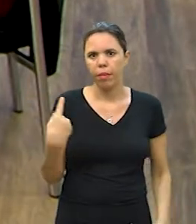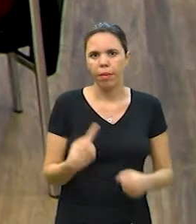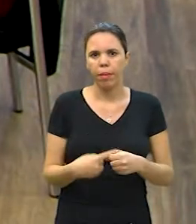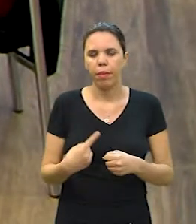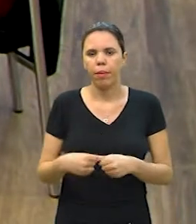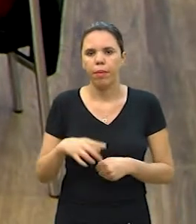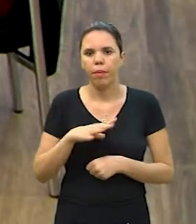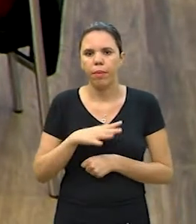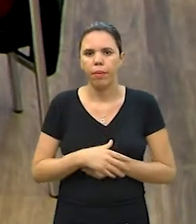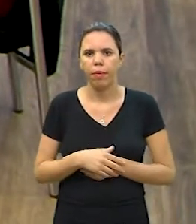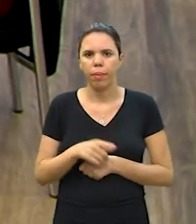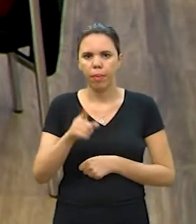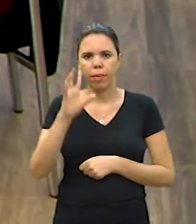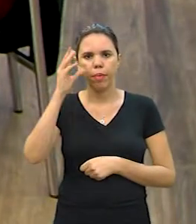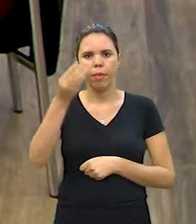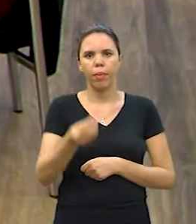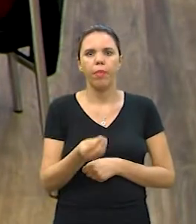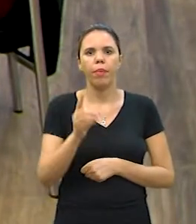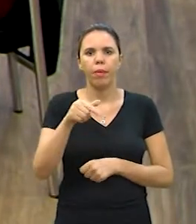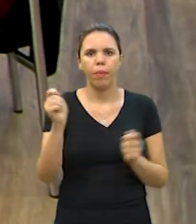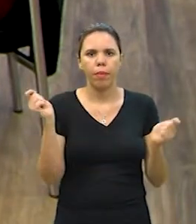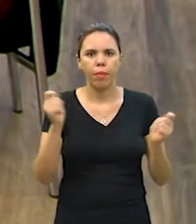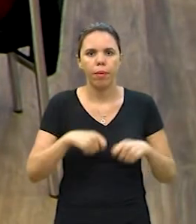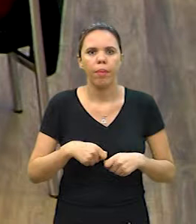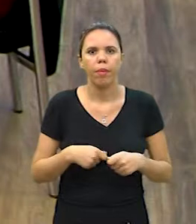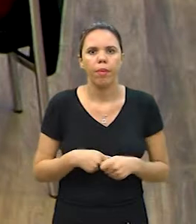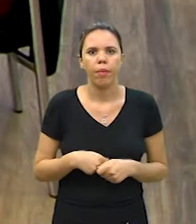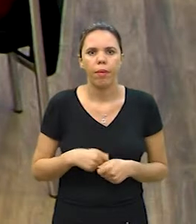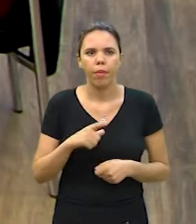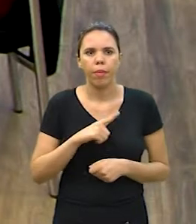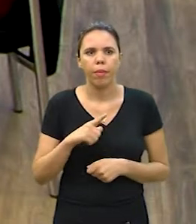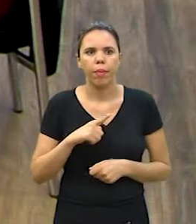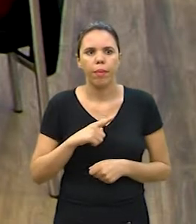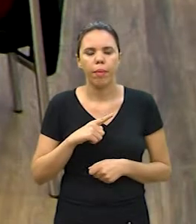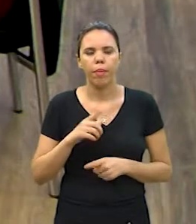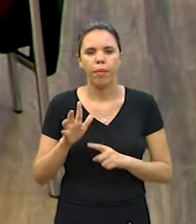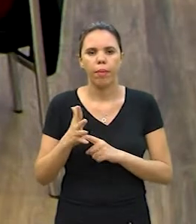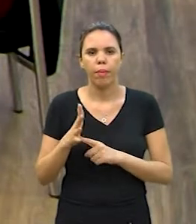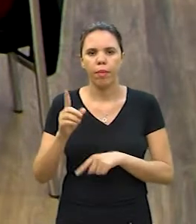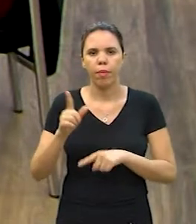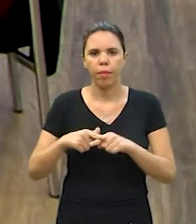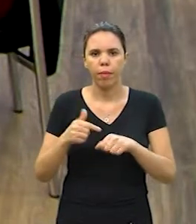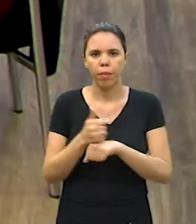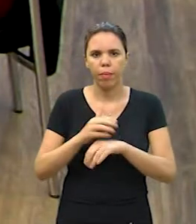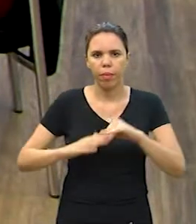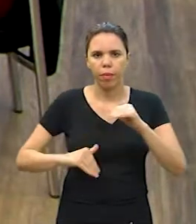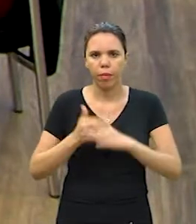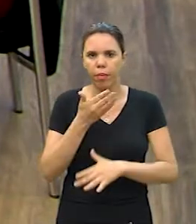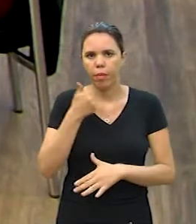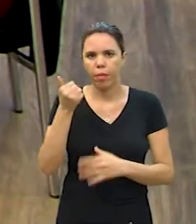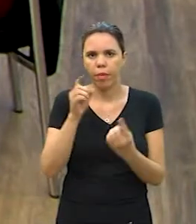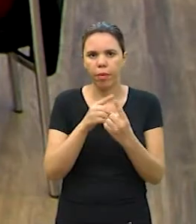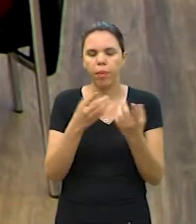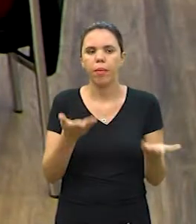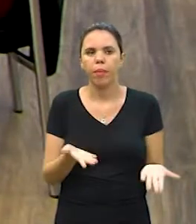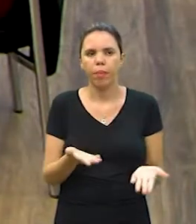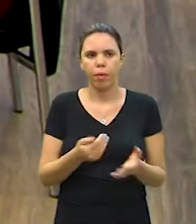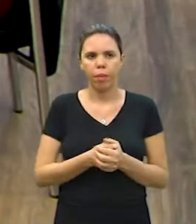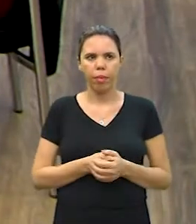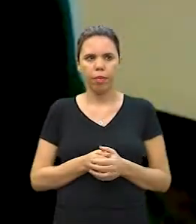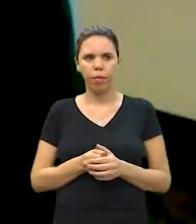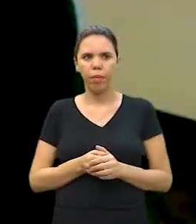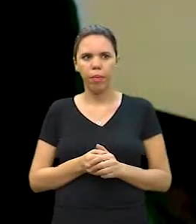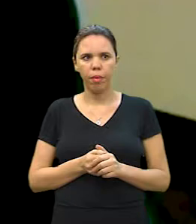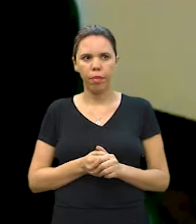43 municípios. Você entende que isso é suficiente? Nós temos aparelhos profissionais para este melhor